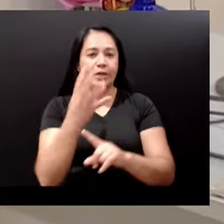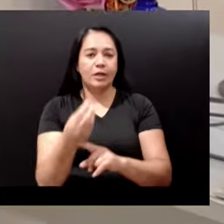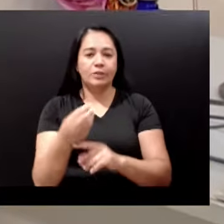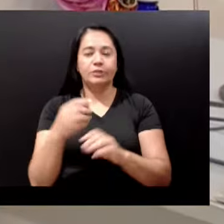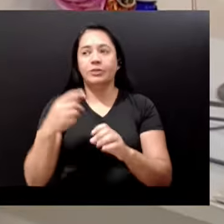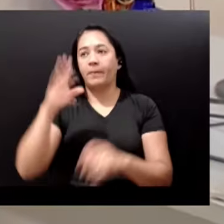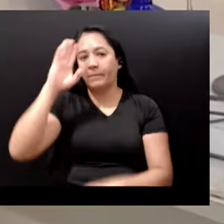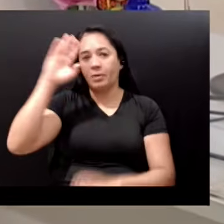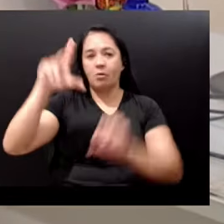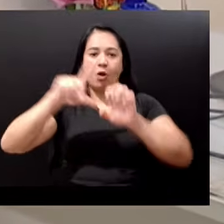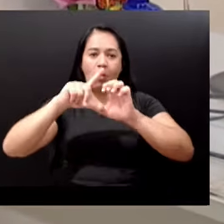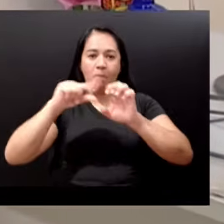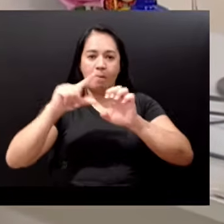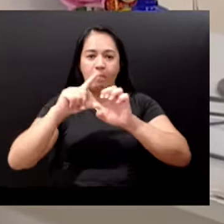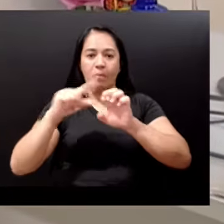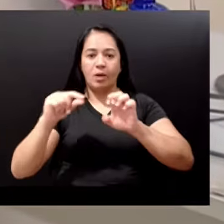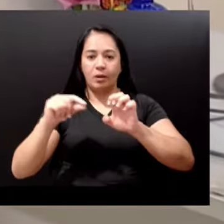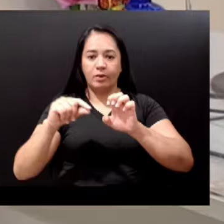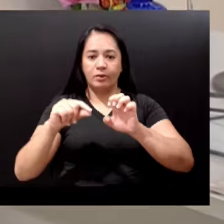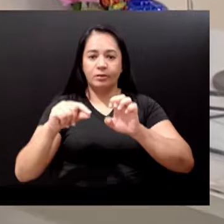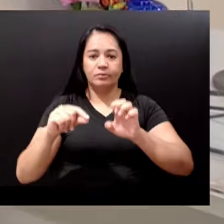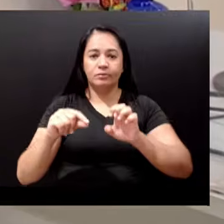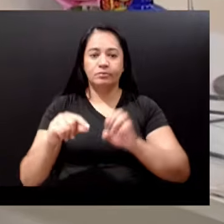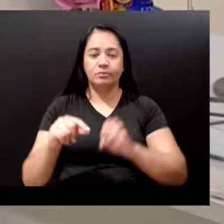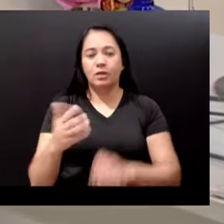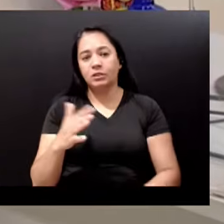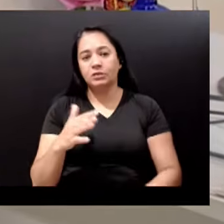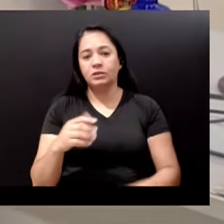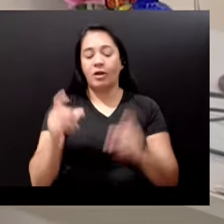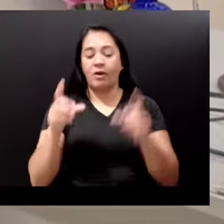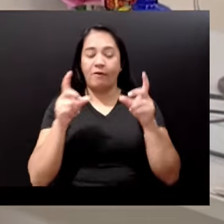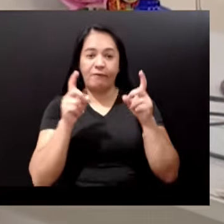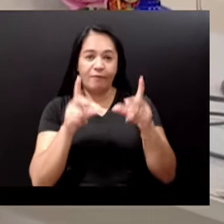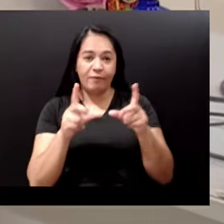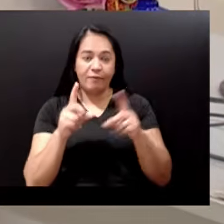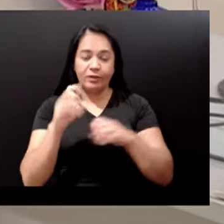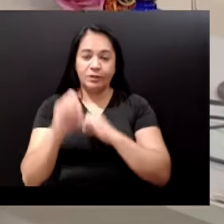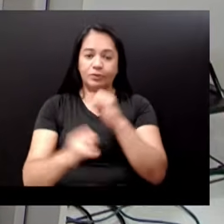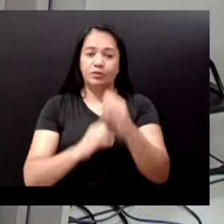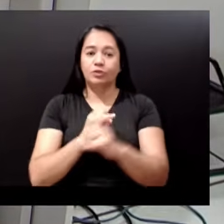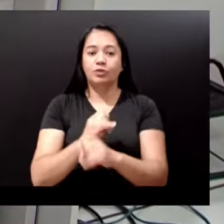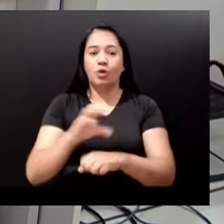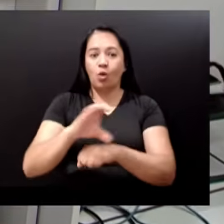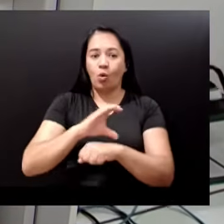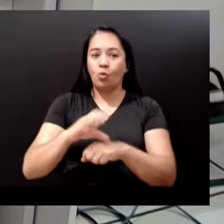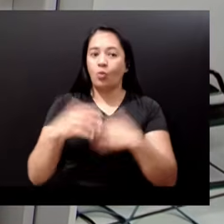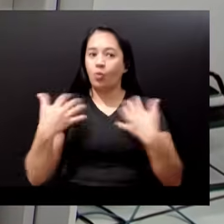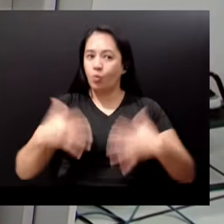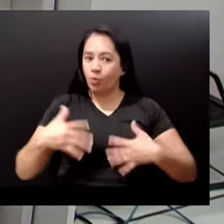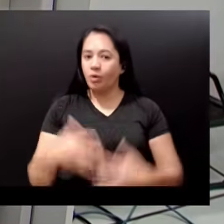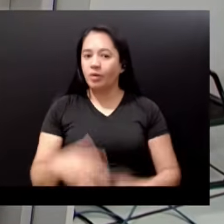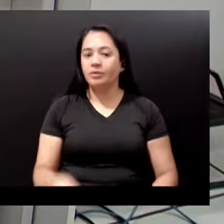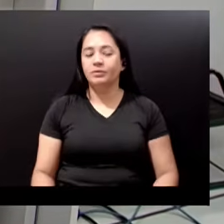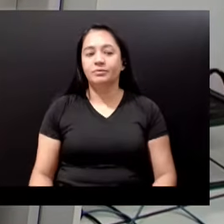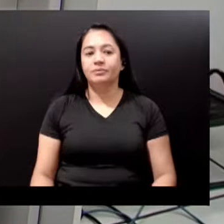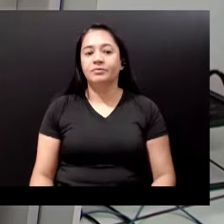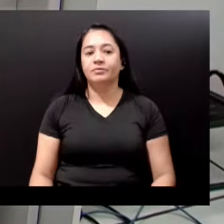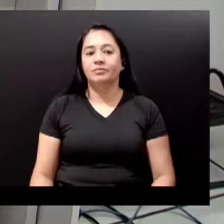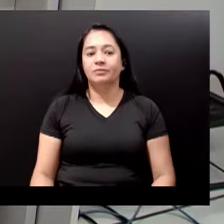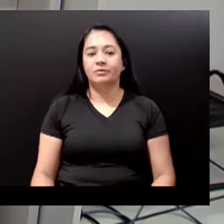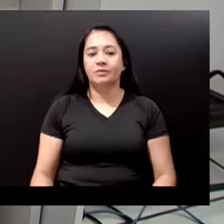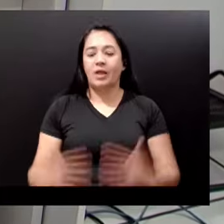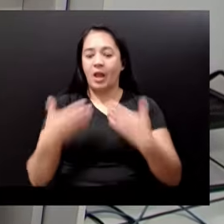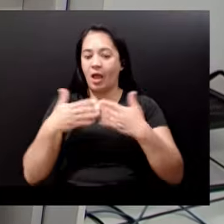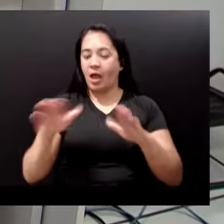fazem o marketing digital, as vendas online. Esses cursos são muito concorridos. Ou seja, né, a pessoa abre o seu negócio,